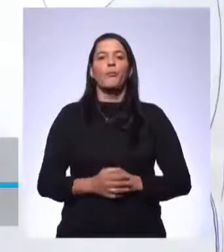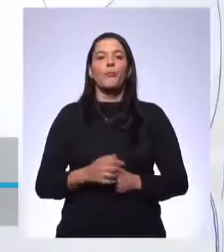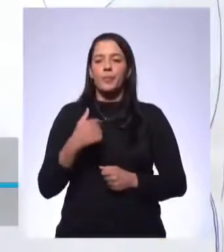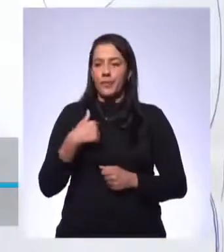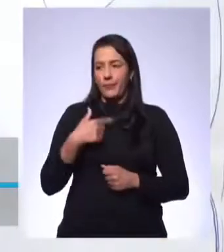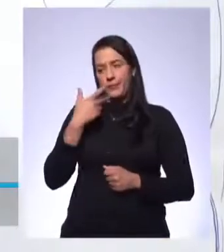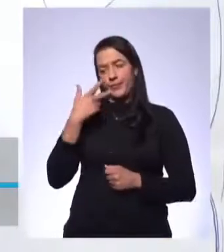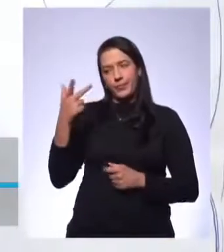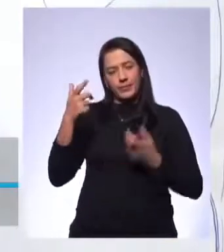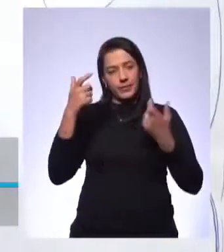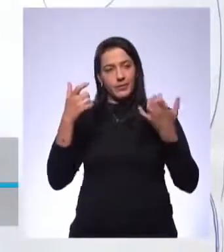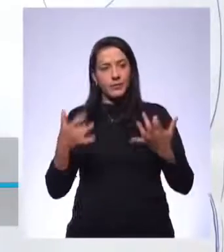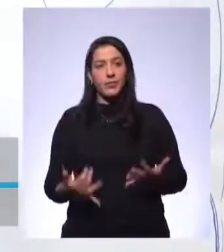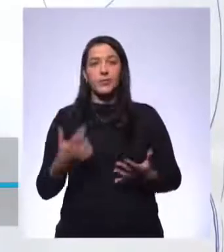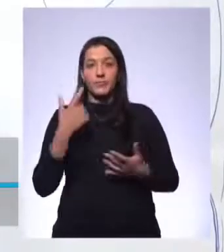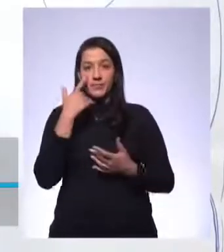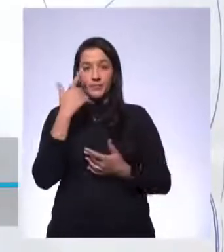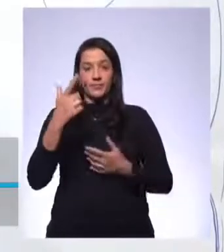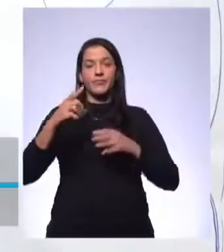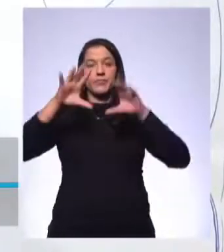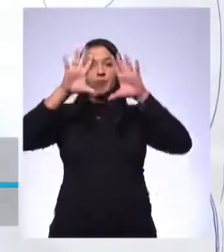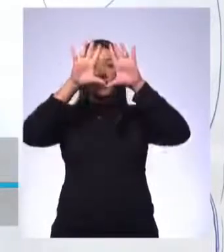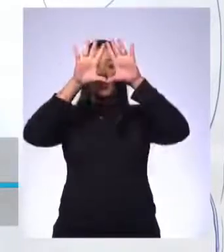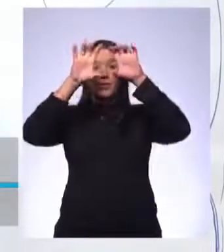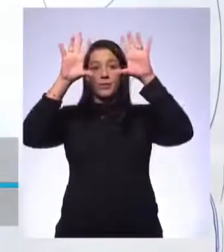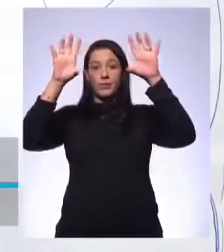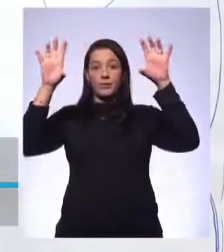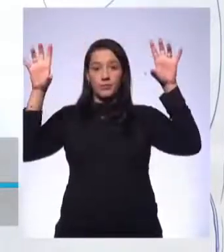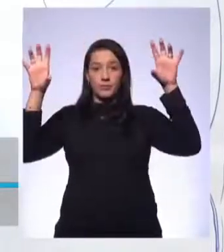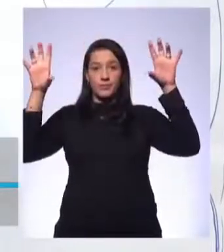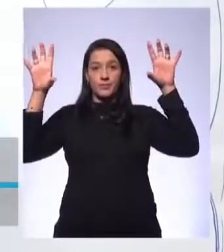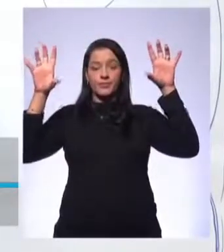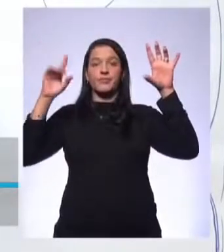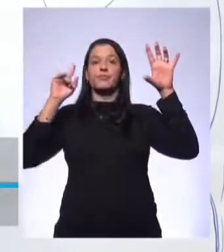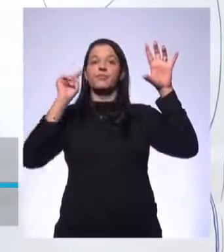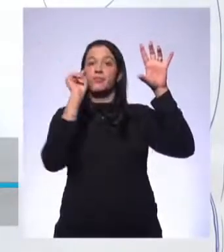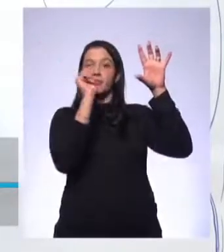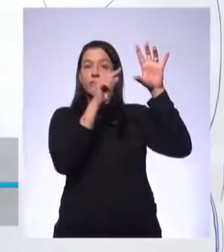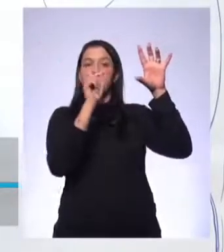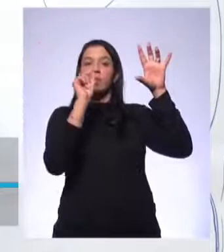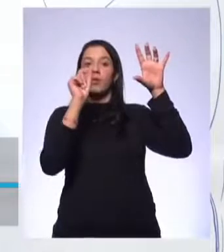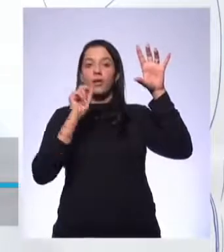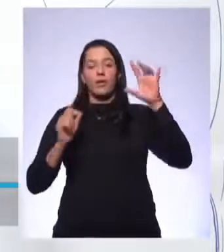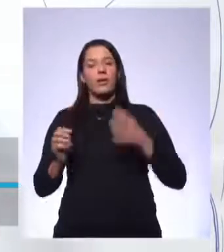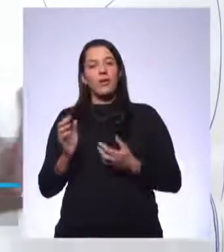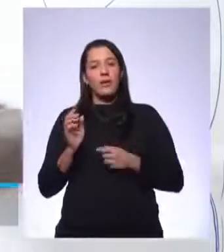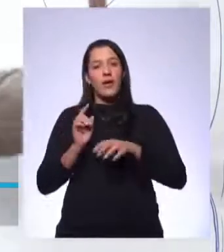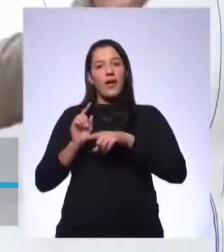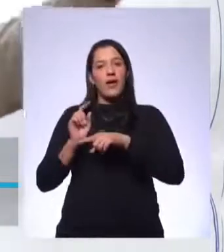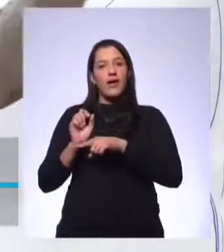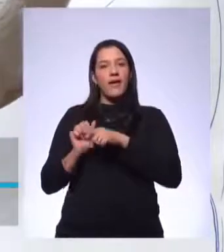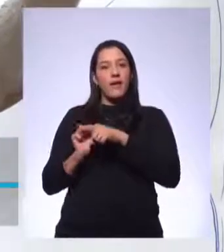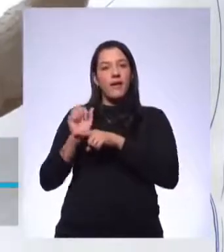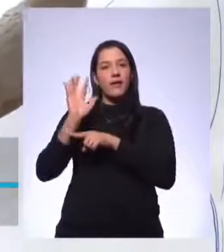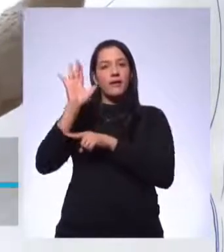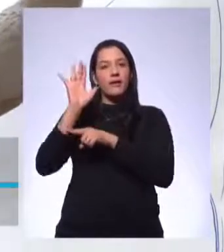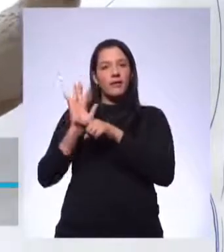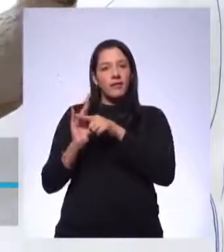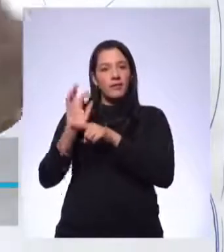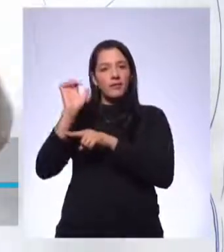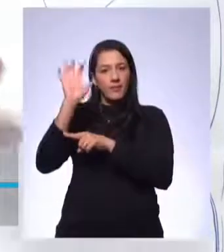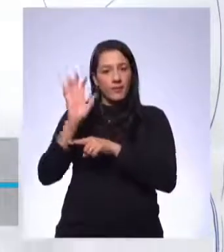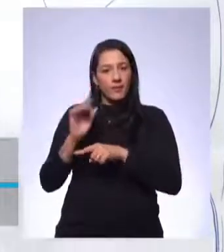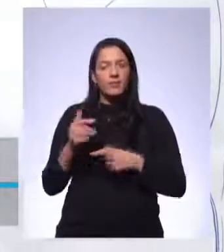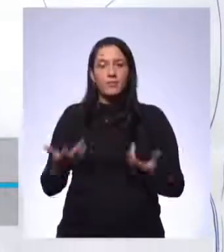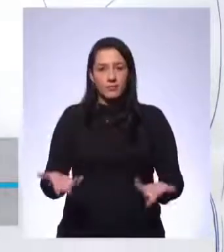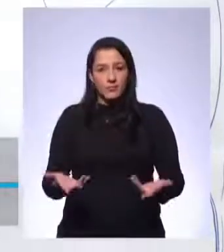Você já pensou que a nuvem que a gente tem, ela é a evaporação da água? Aí você tem lá a formação da nuvem, tá certo?